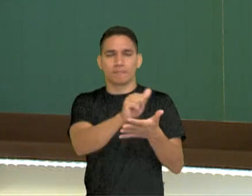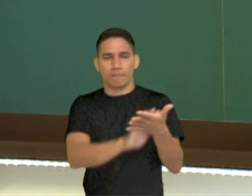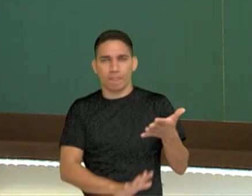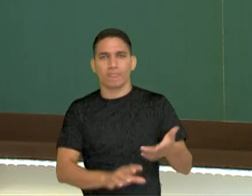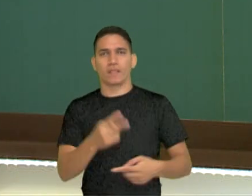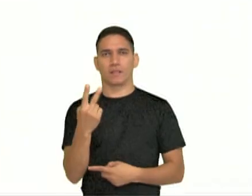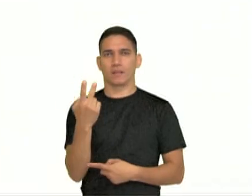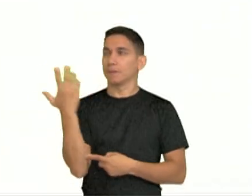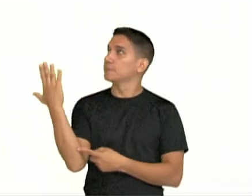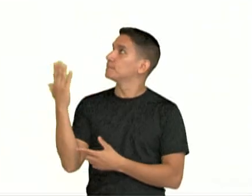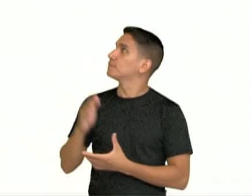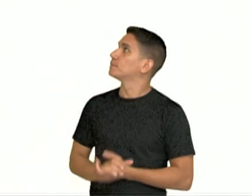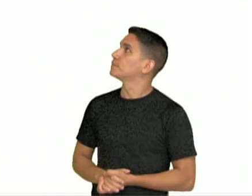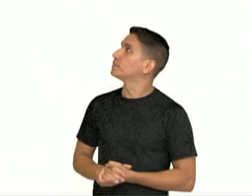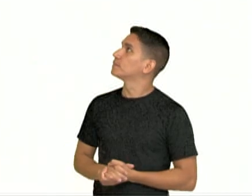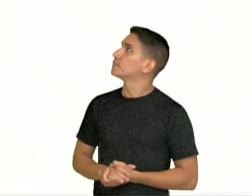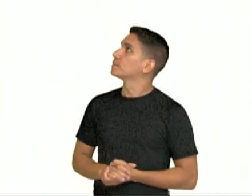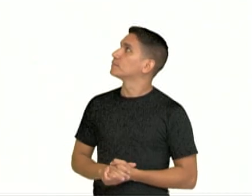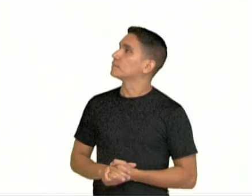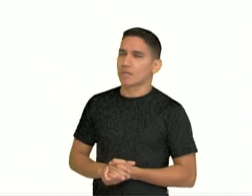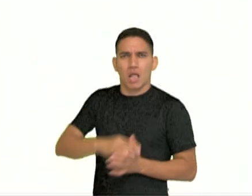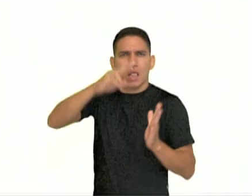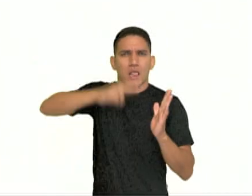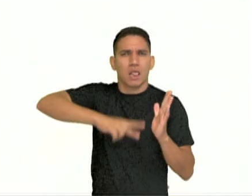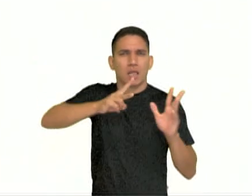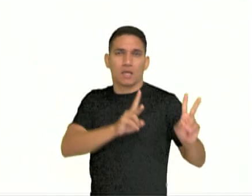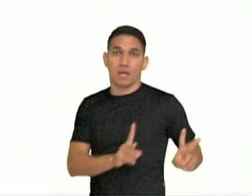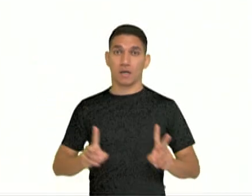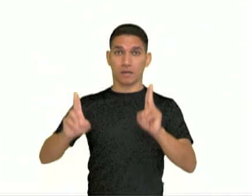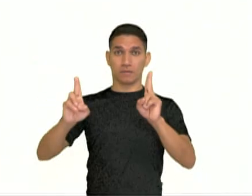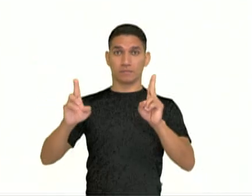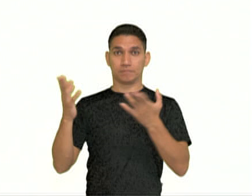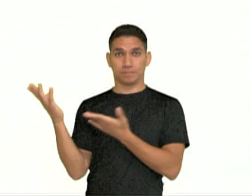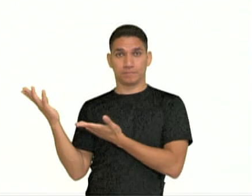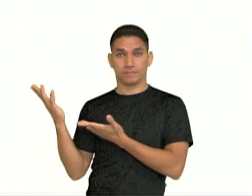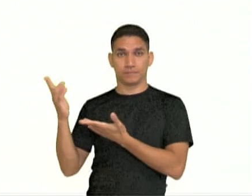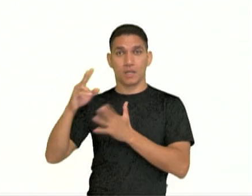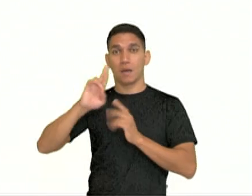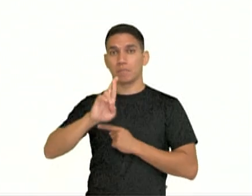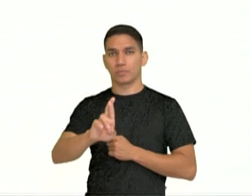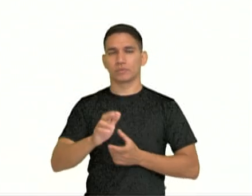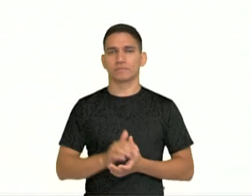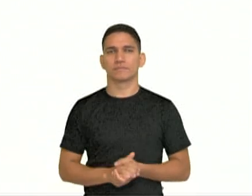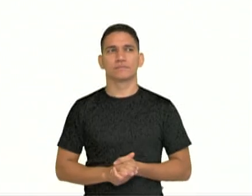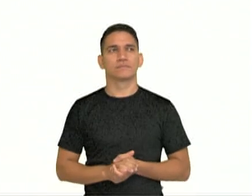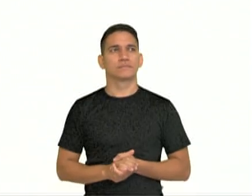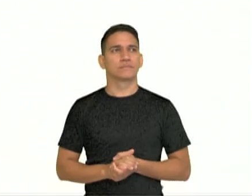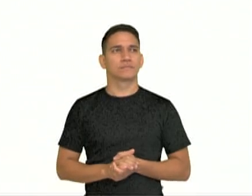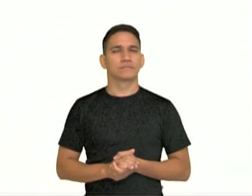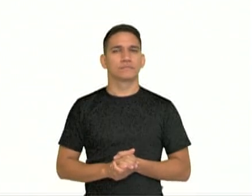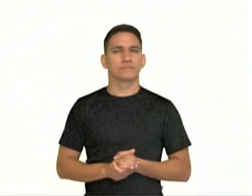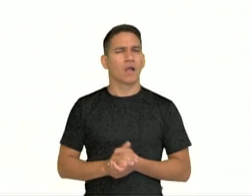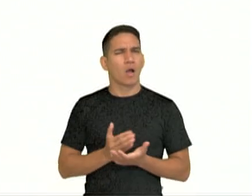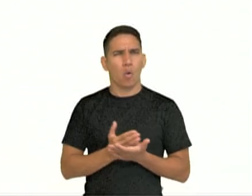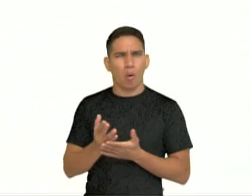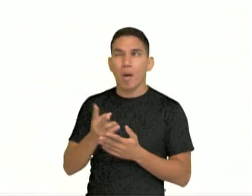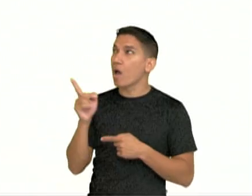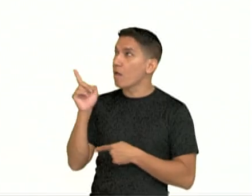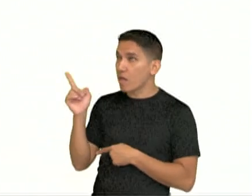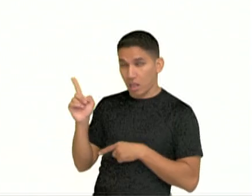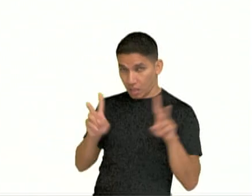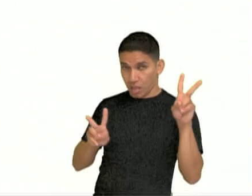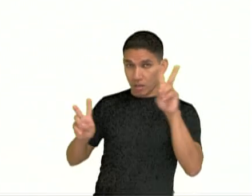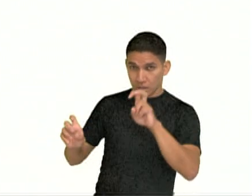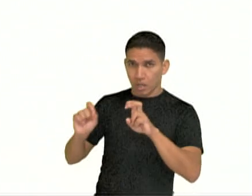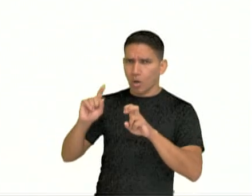Atividade número 2. Observe lá. Leia o fragmento abaixo e responda. A partir desse trecho, é possível determinar